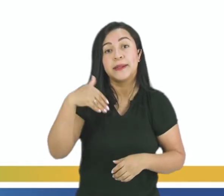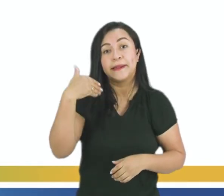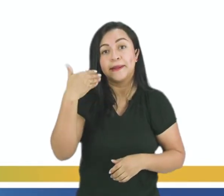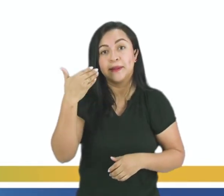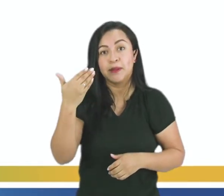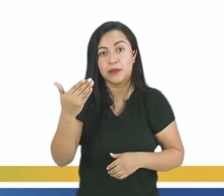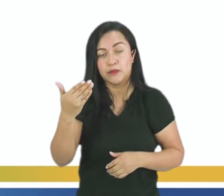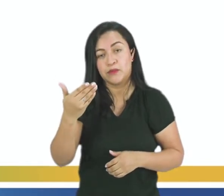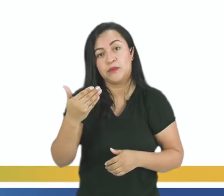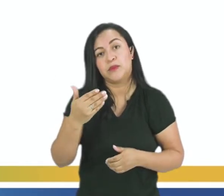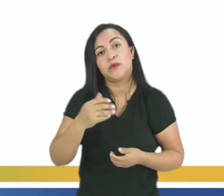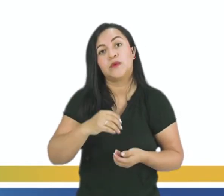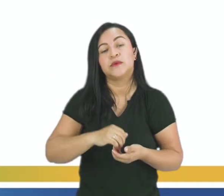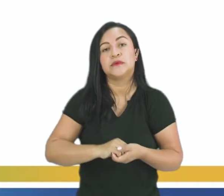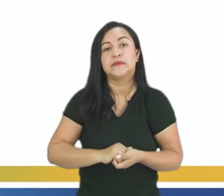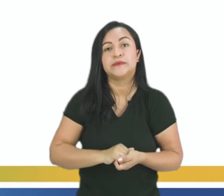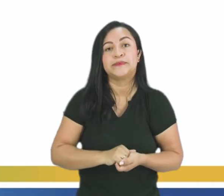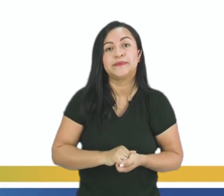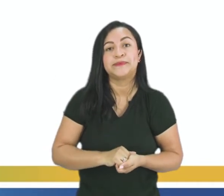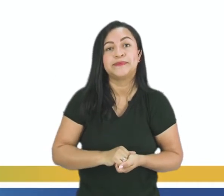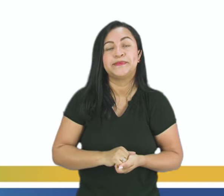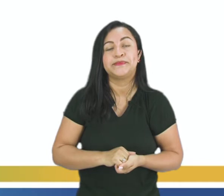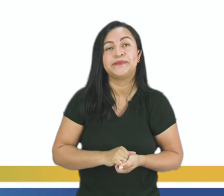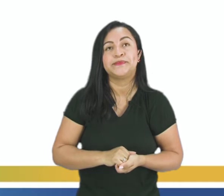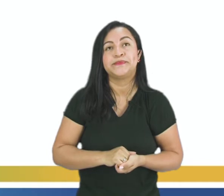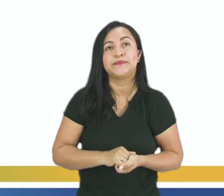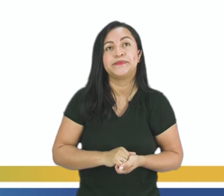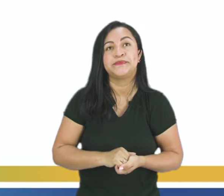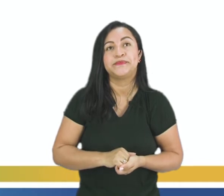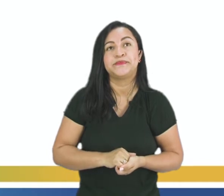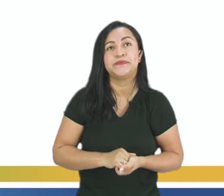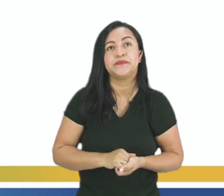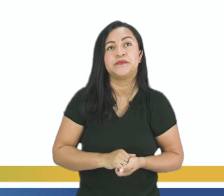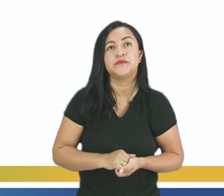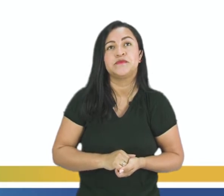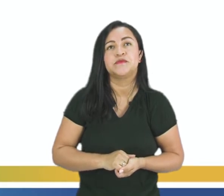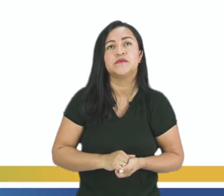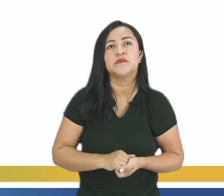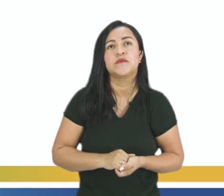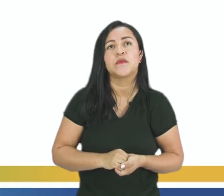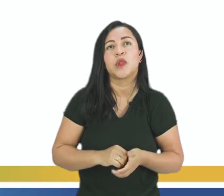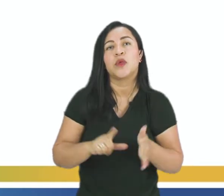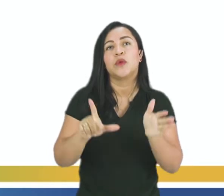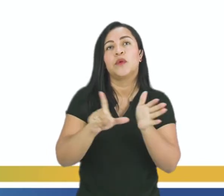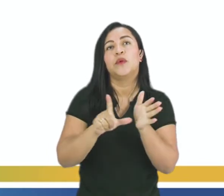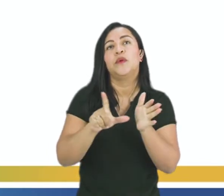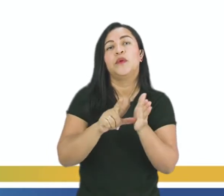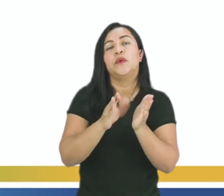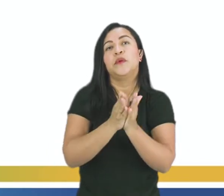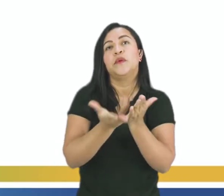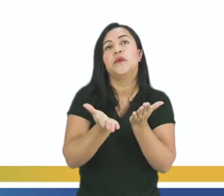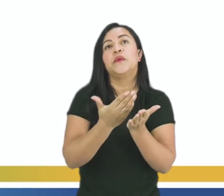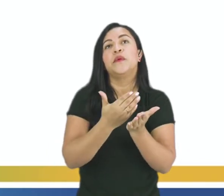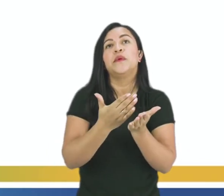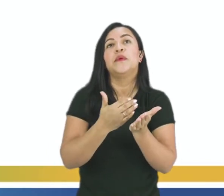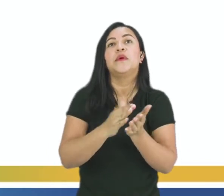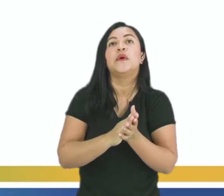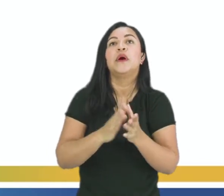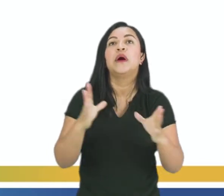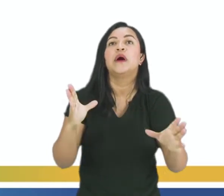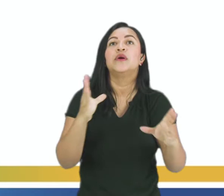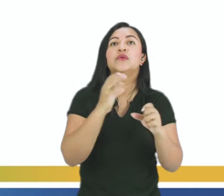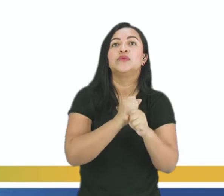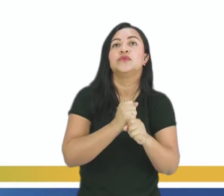situação que chamaremos de situação 2. Numa determinada livraria, a soma dos preços de aquisição de